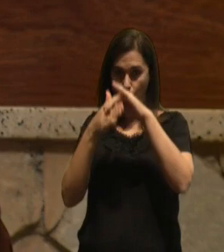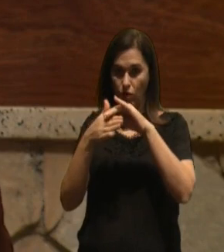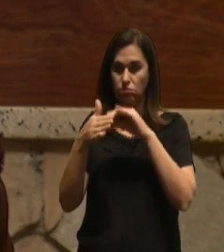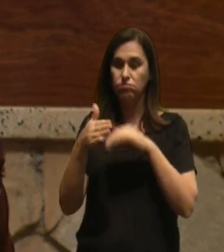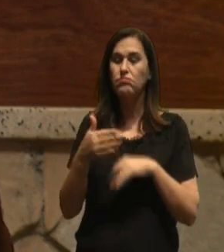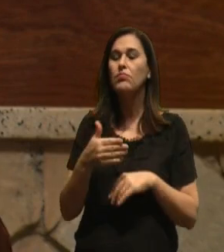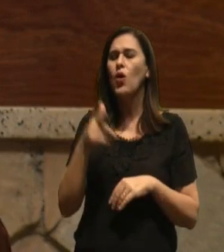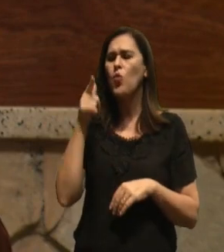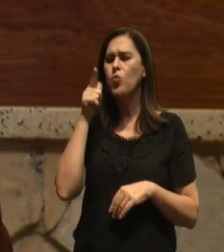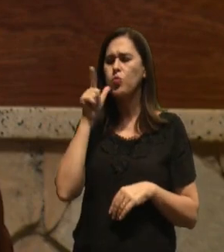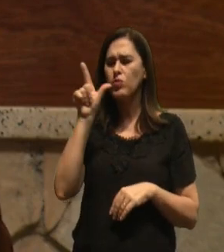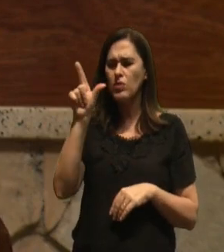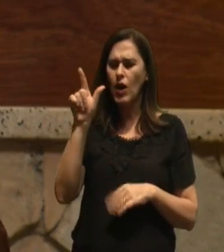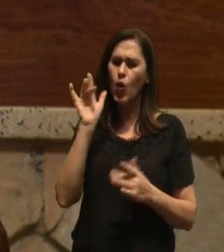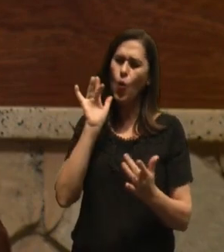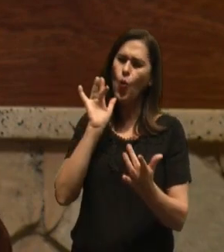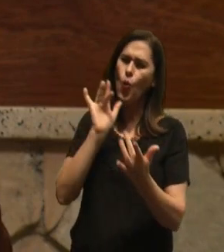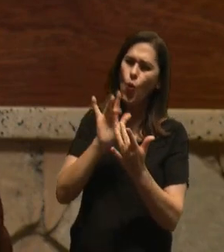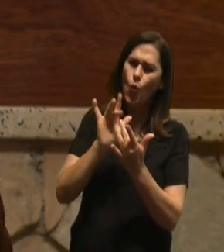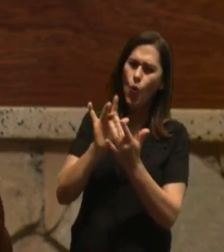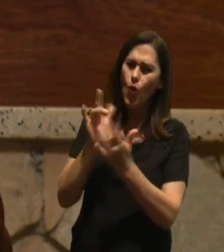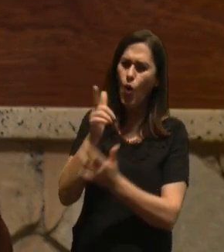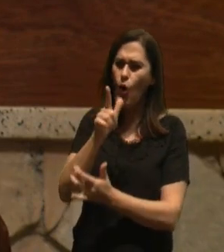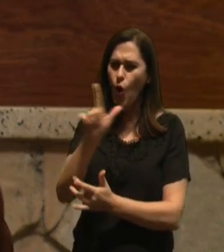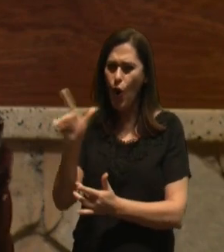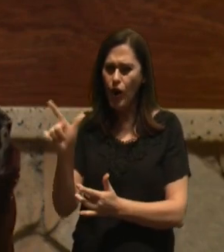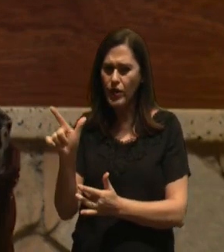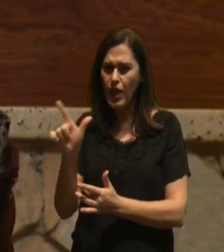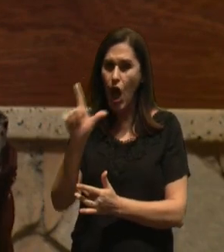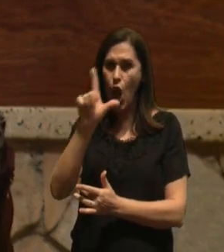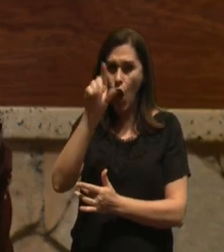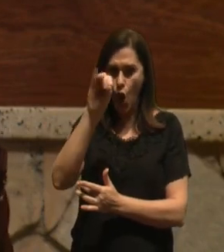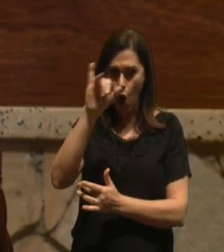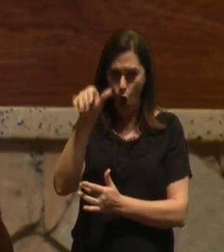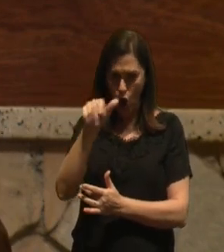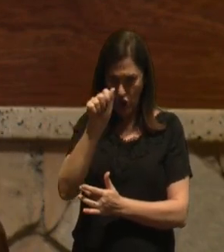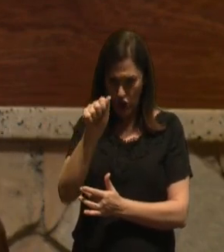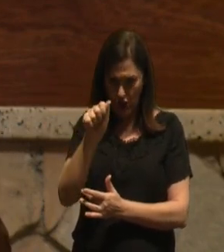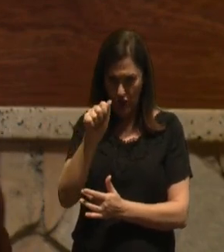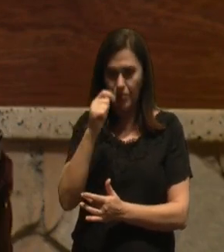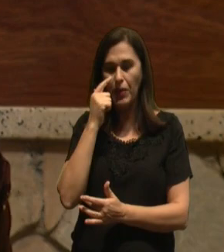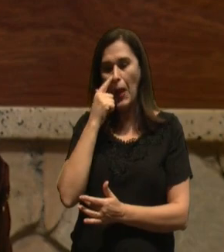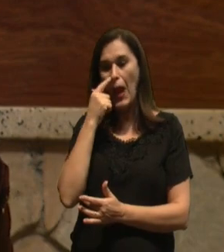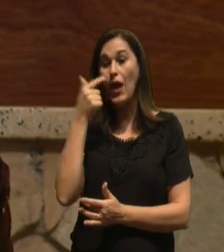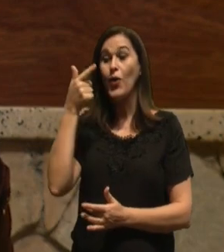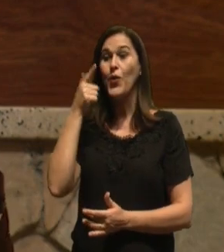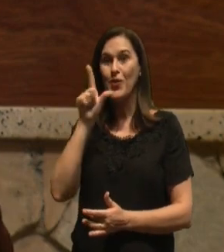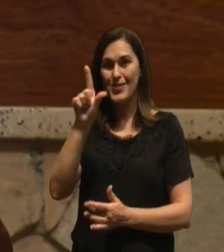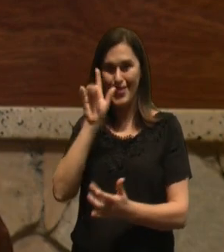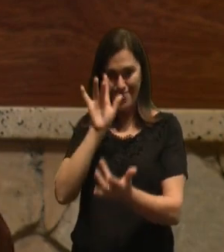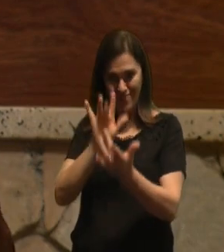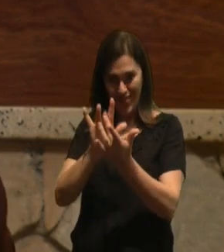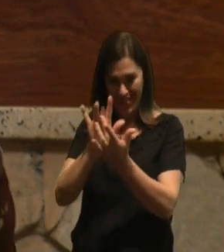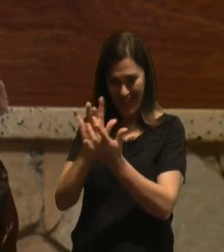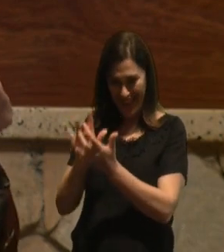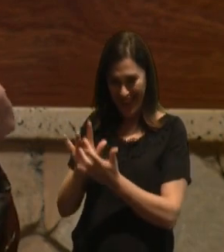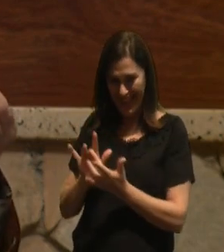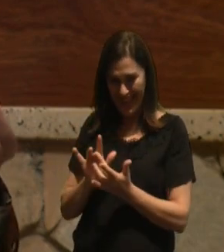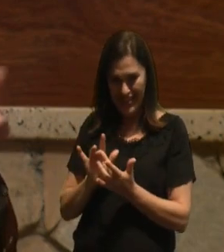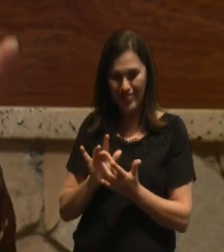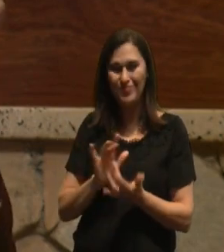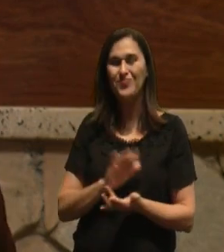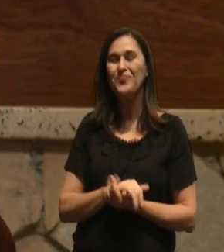isso, conseguiu se conectar com uma dona de loja, porque as lojas de tecido estavam fechadas, mas conseguimos, entramos